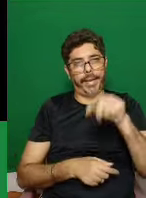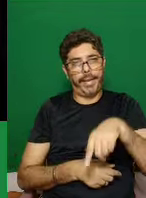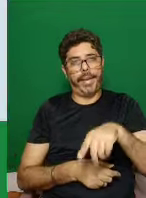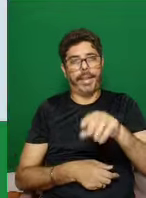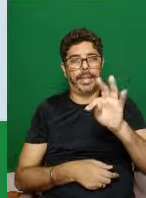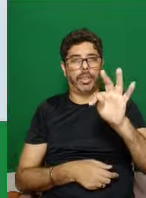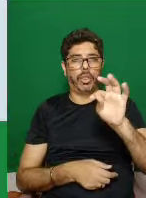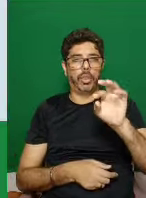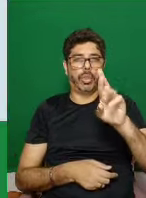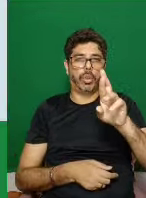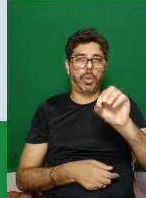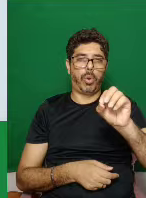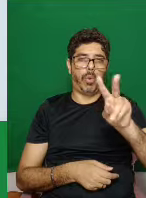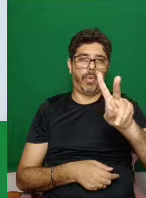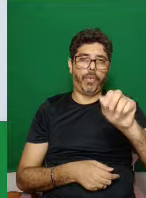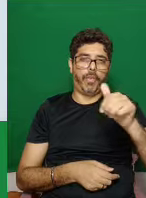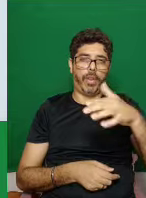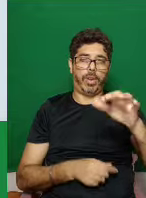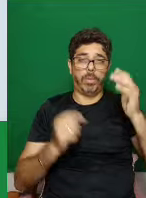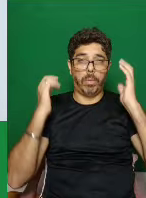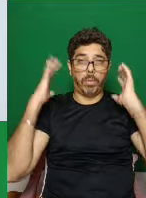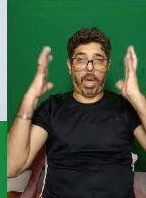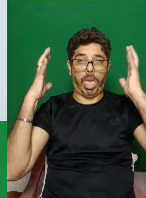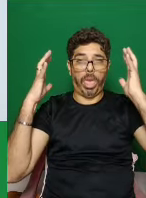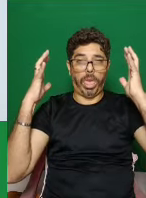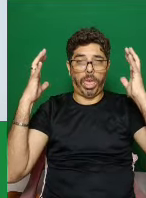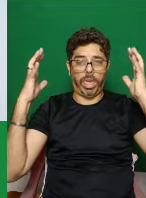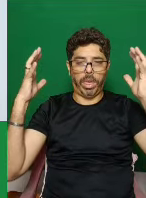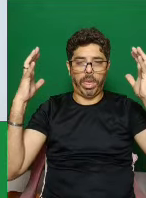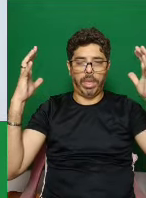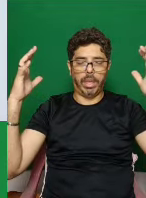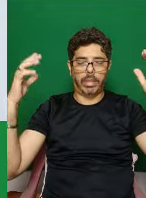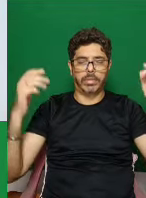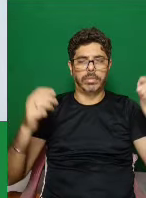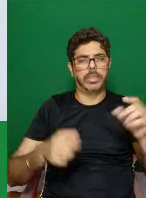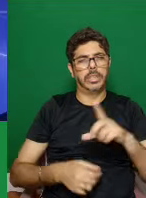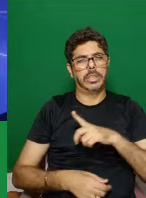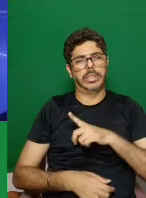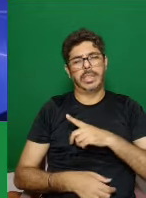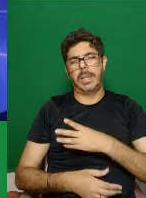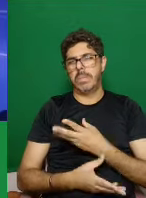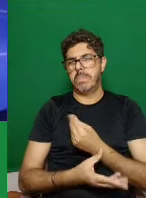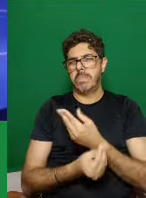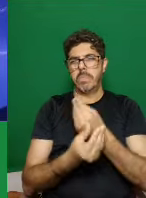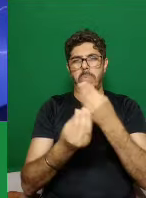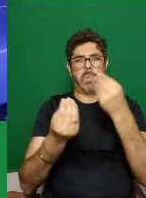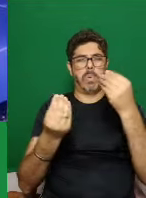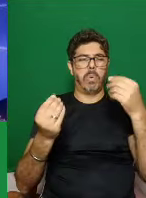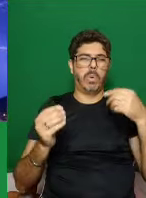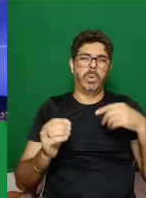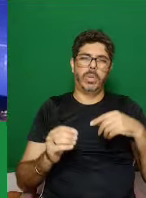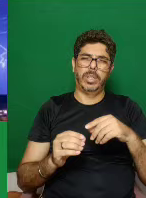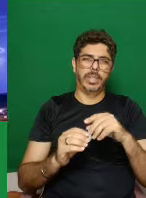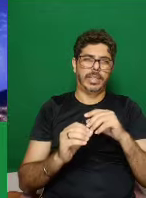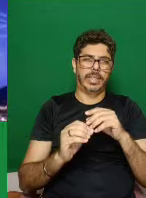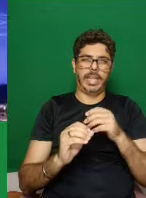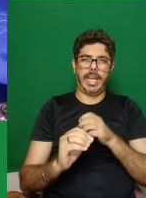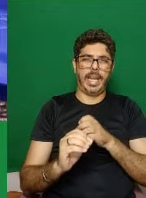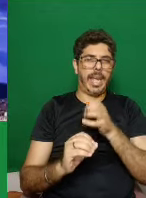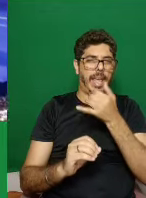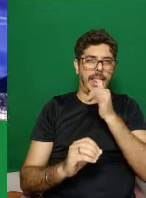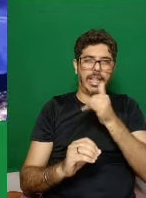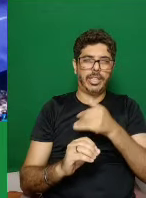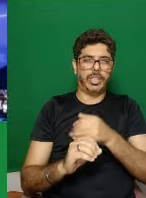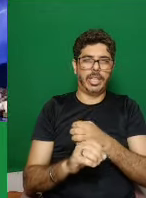de trovão. Em cada descarga elétrica dessas, há uma enorme quantidade de energia eletrostática envolvida, e que poderia, a princípio, ser coletada